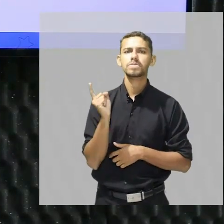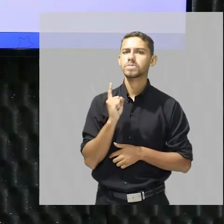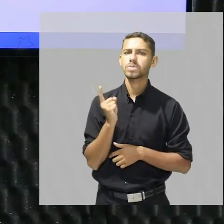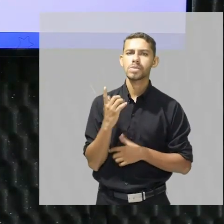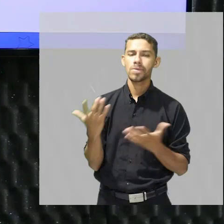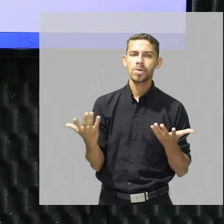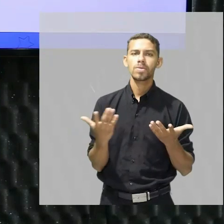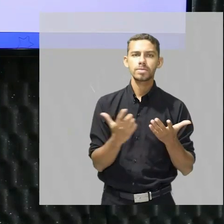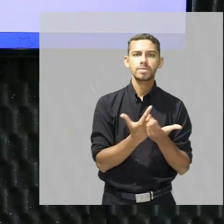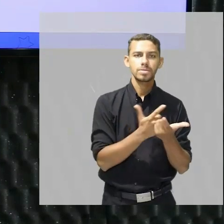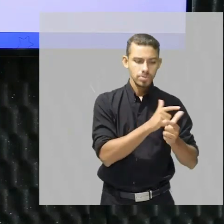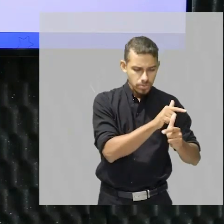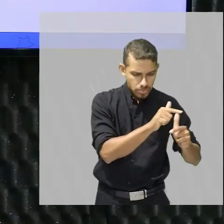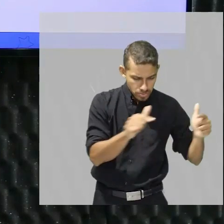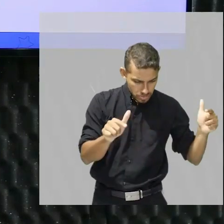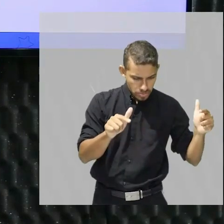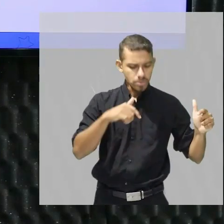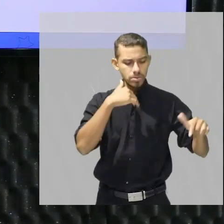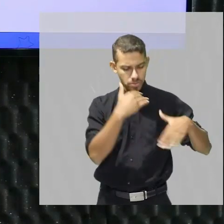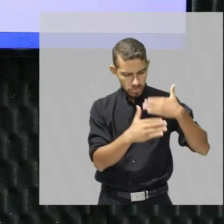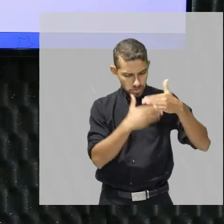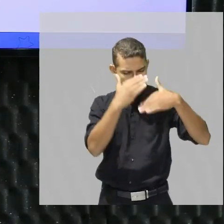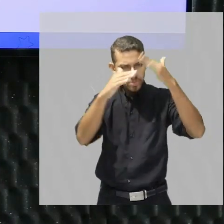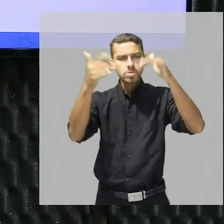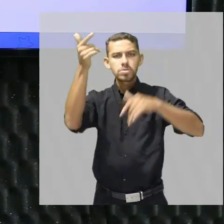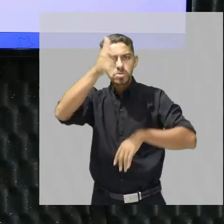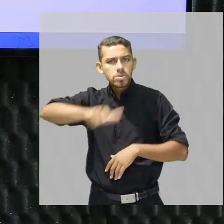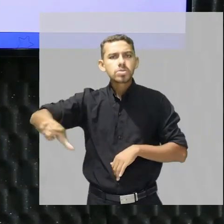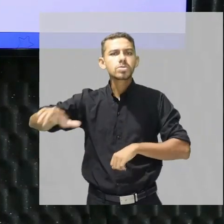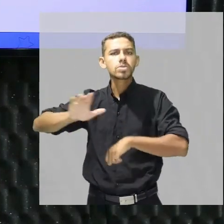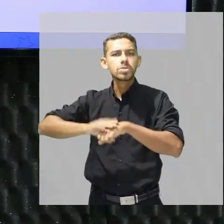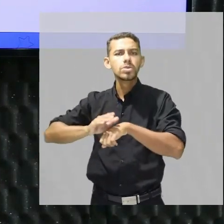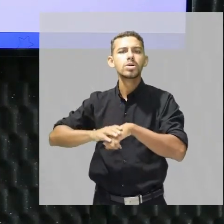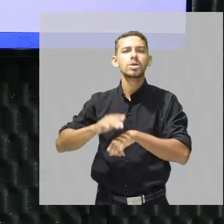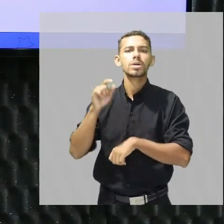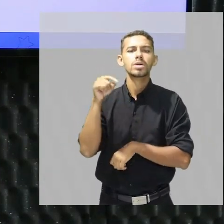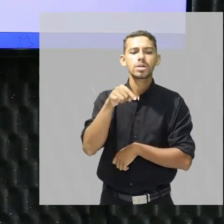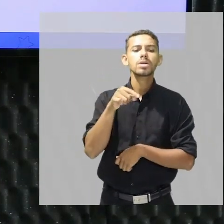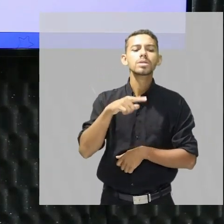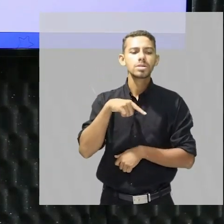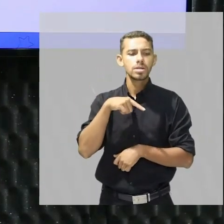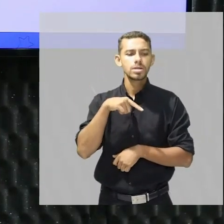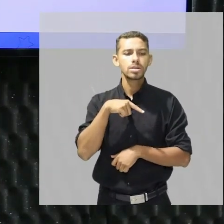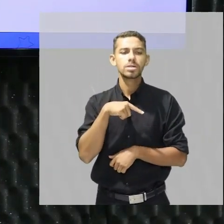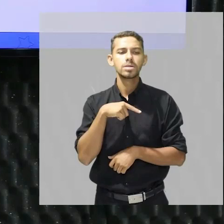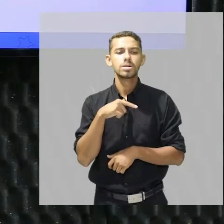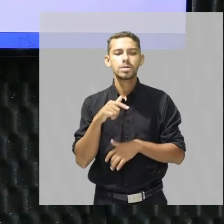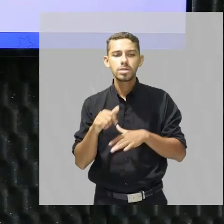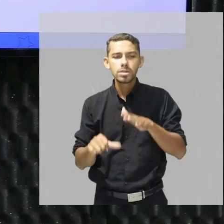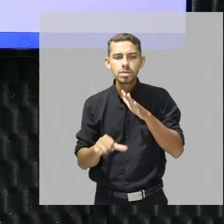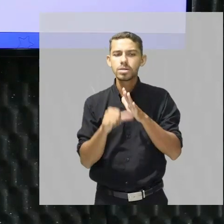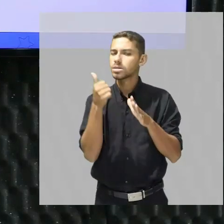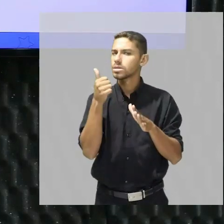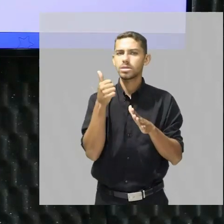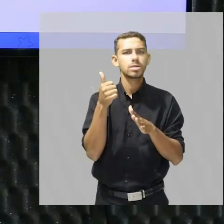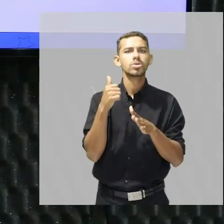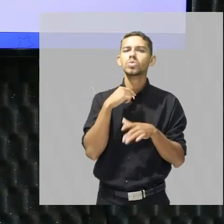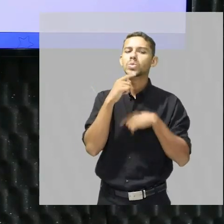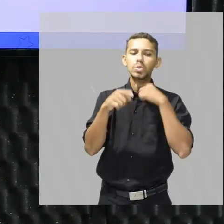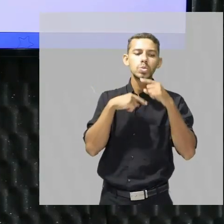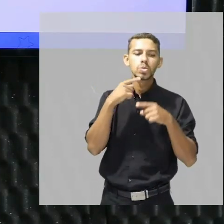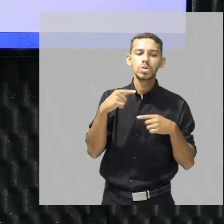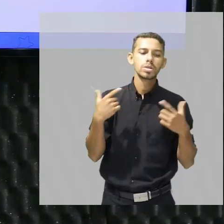vai sofrer a recuperação, né, ambiental. Então, se eu tenho plantas pioneiras, elas não têm porte